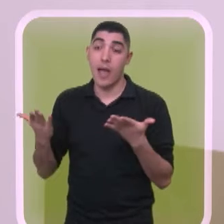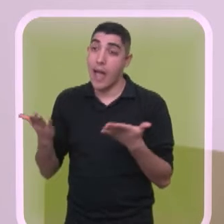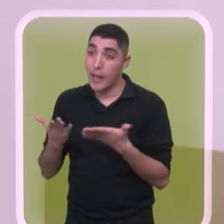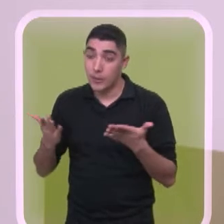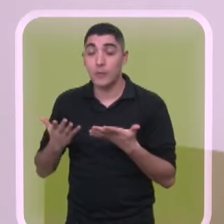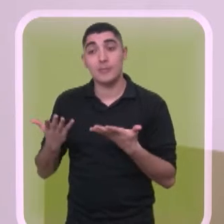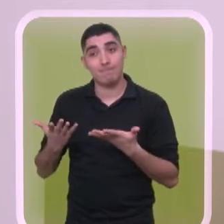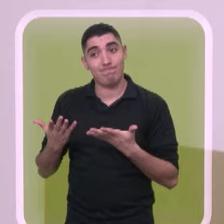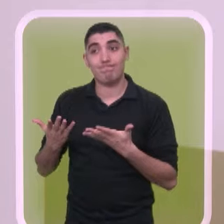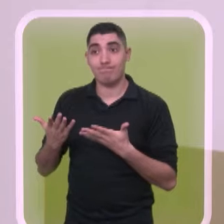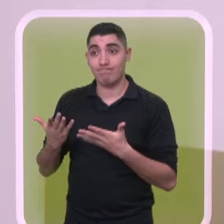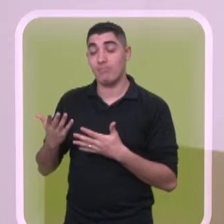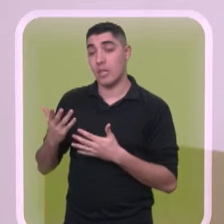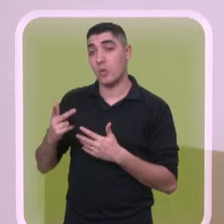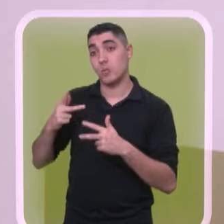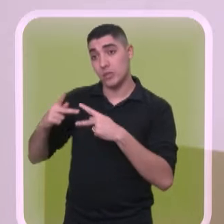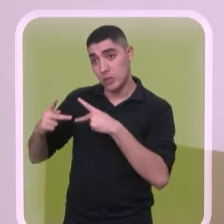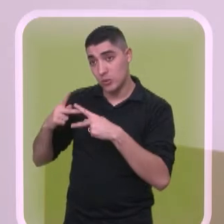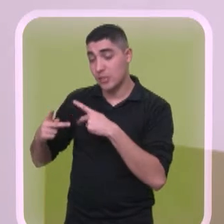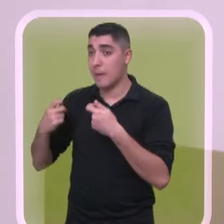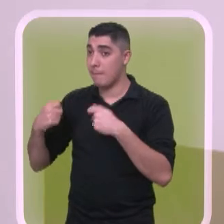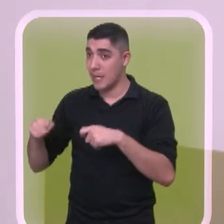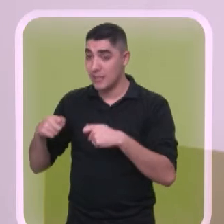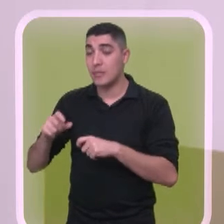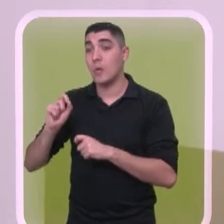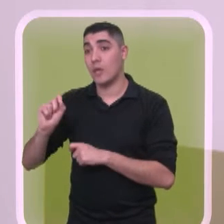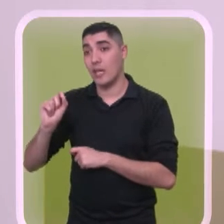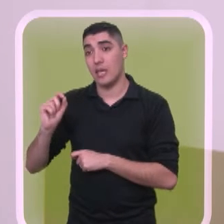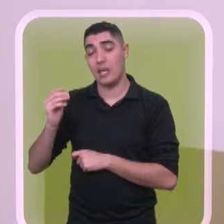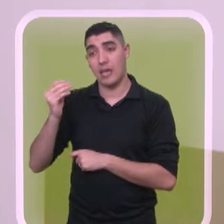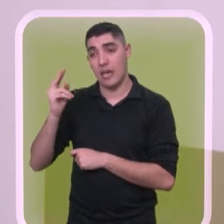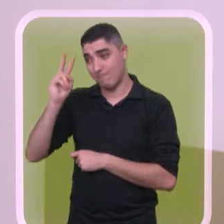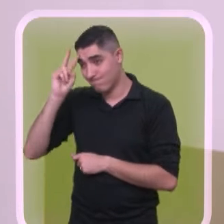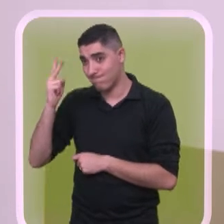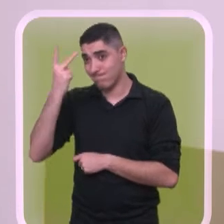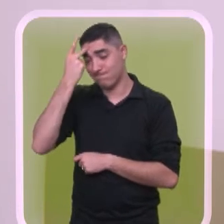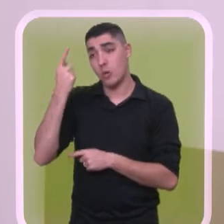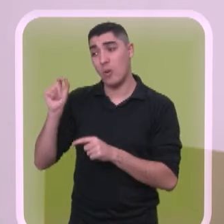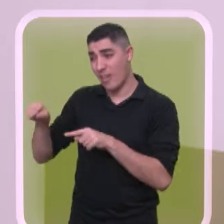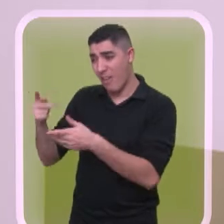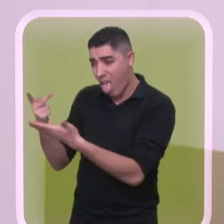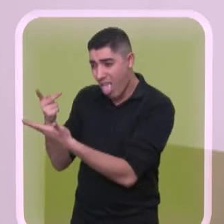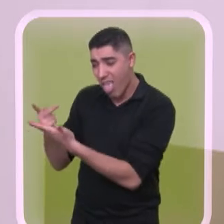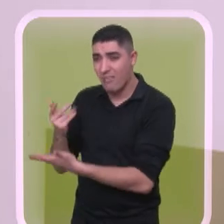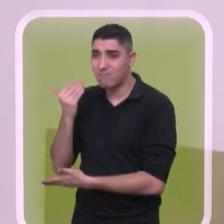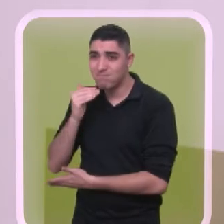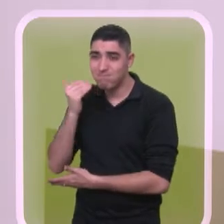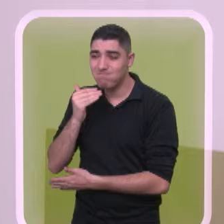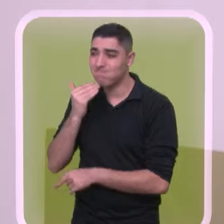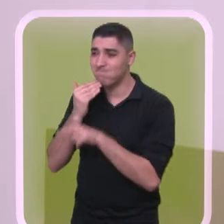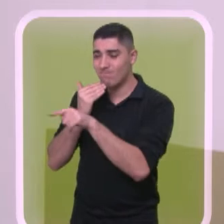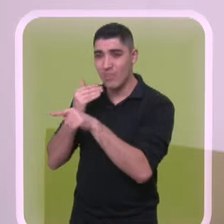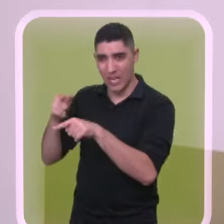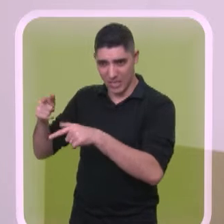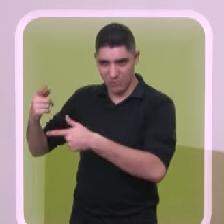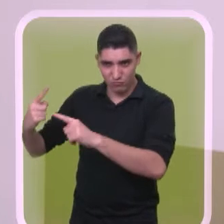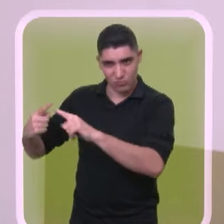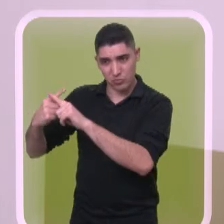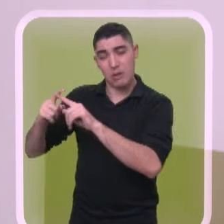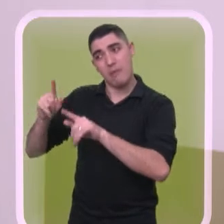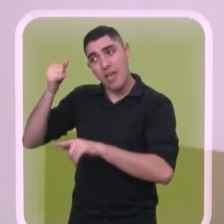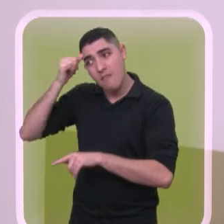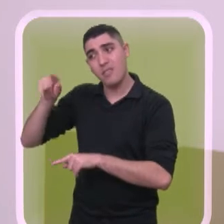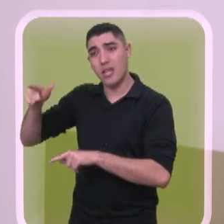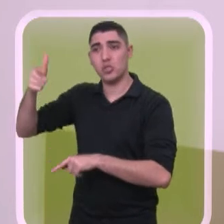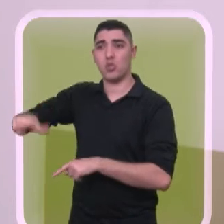São José tem que ver principalmente os principais erros que aconteceram aí nesse jogo para não cometer mais